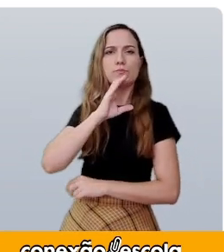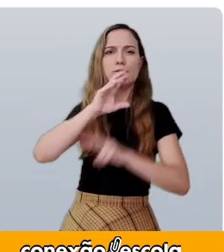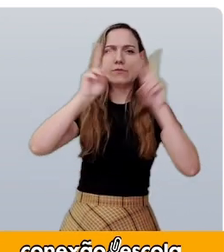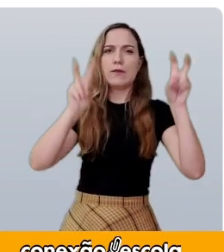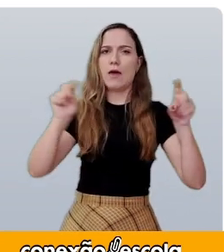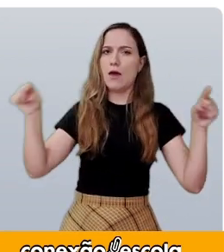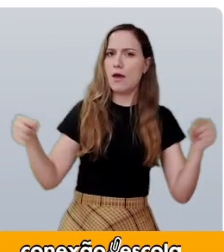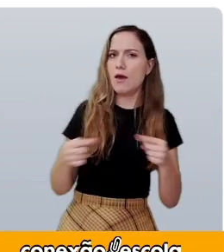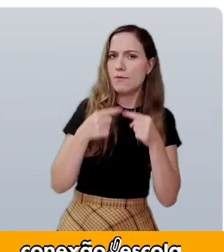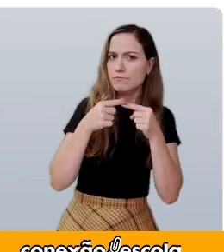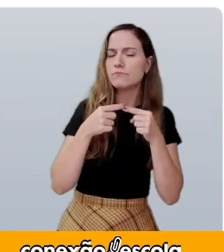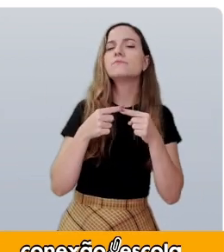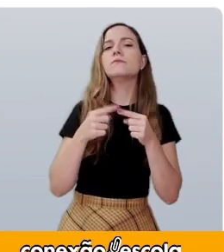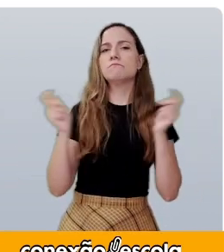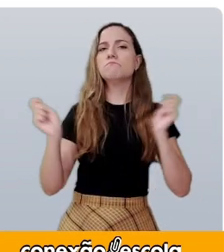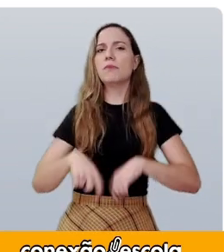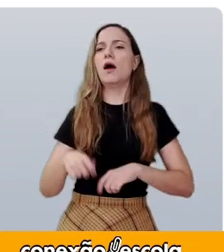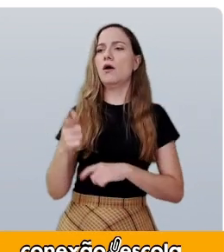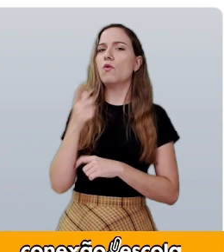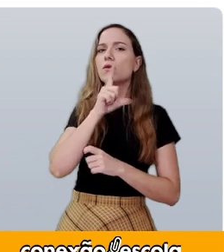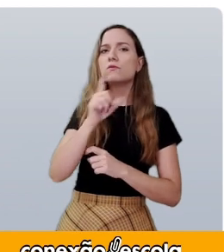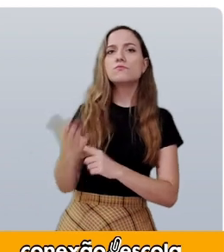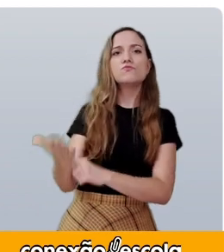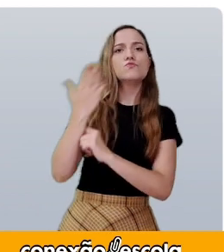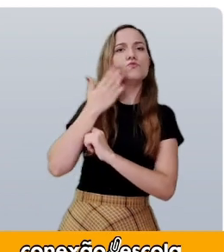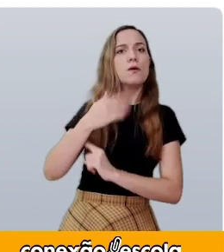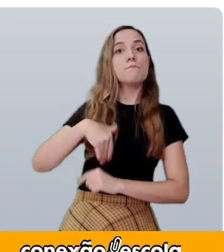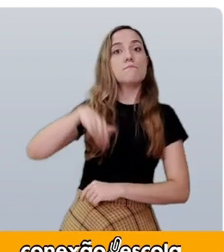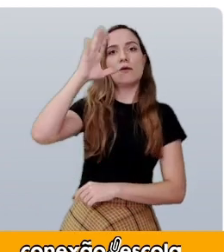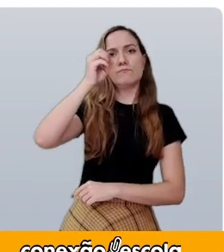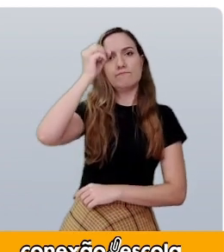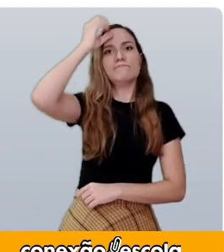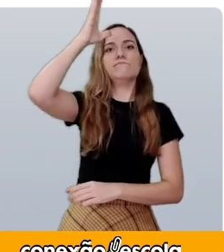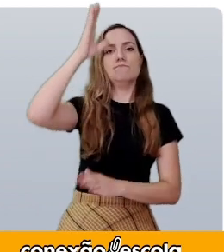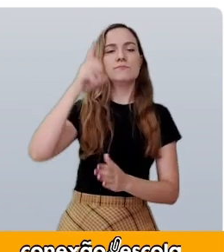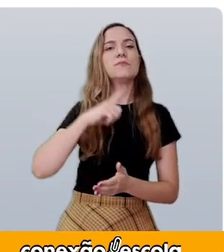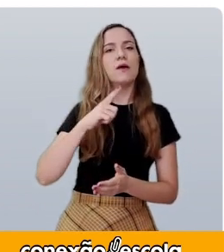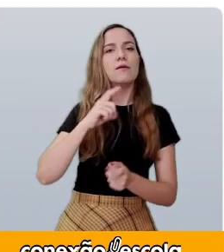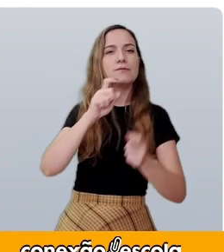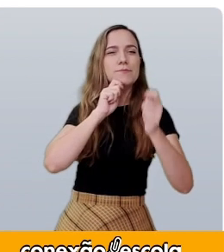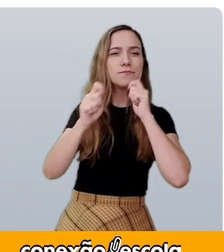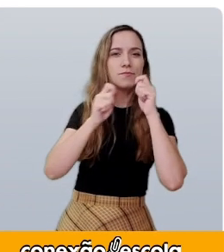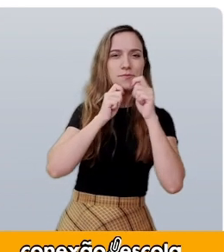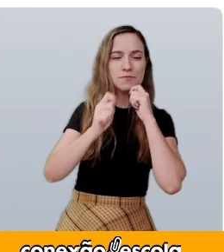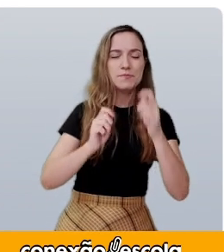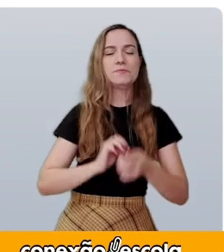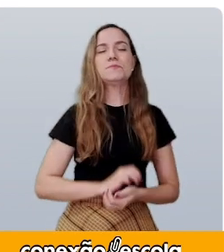assunto e que contribuirá para enriquecer o texto.